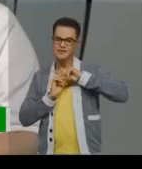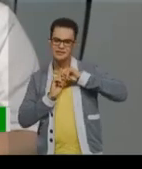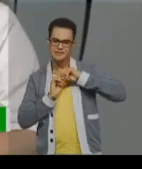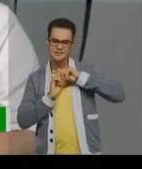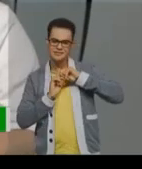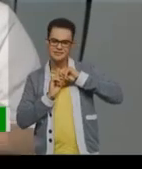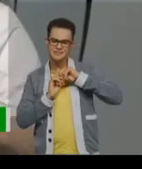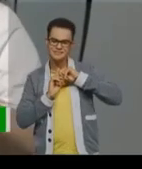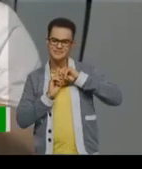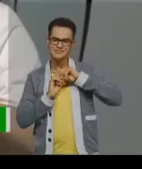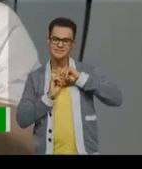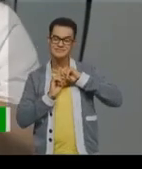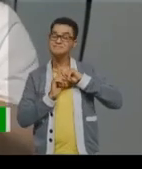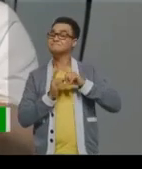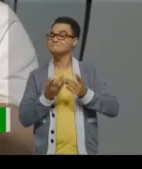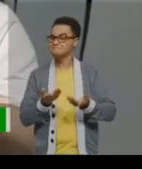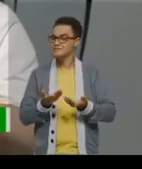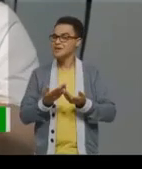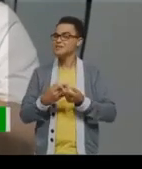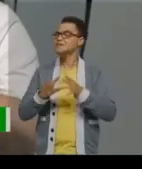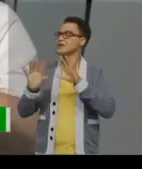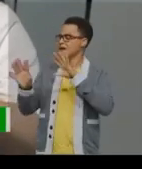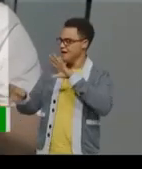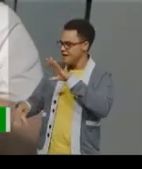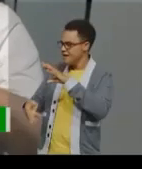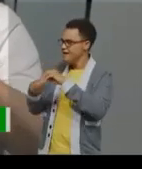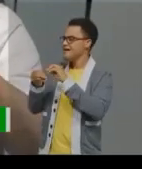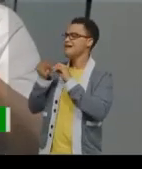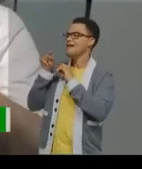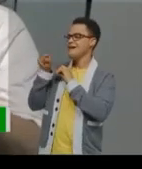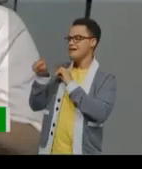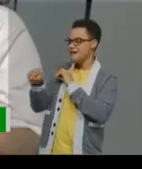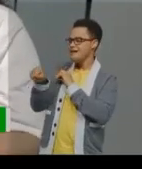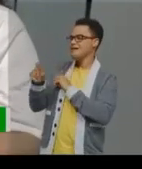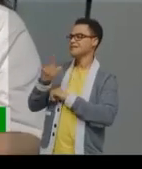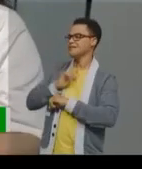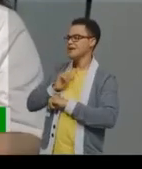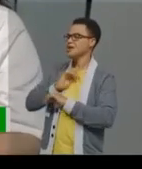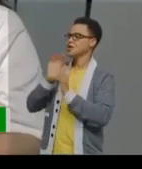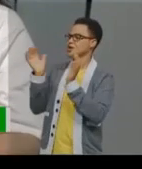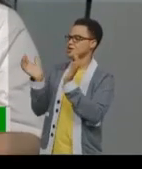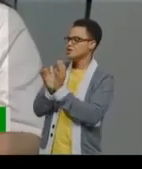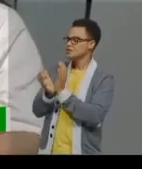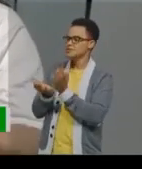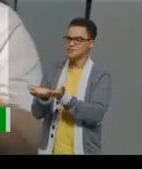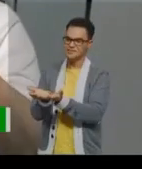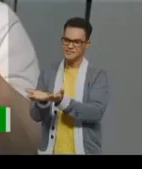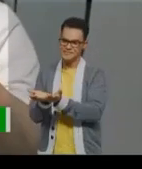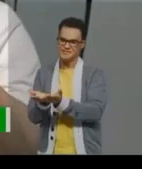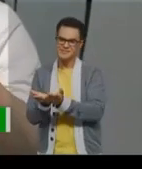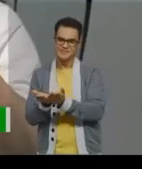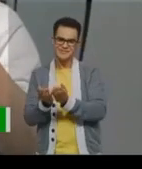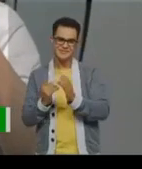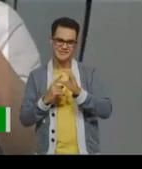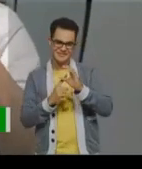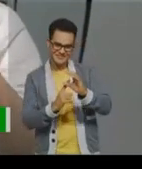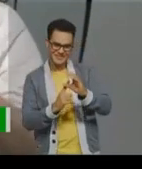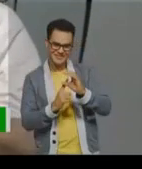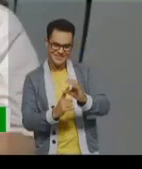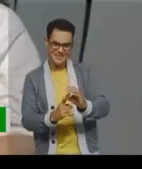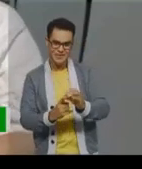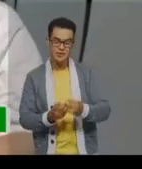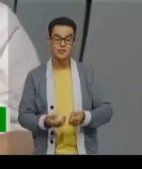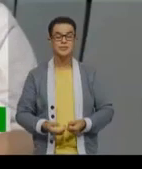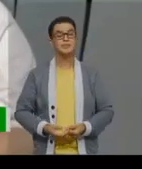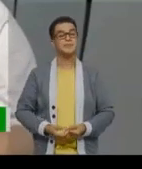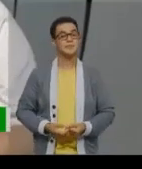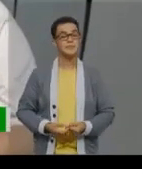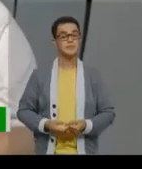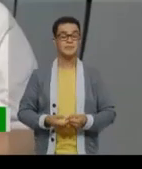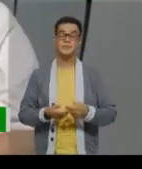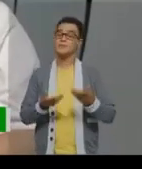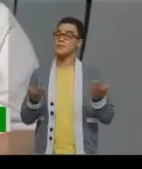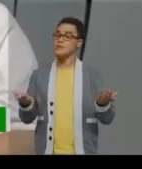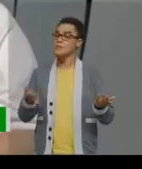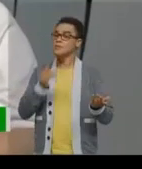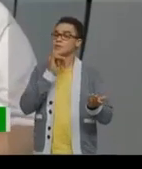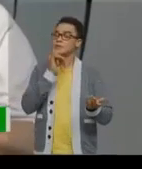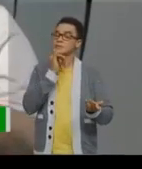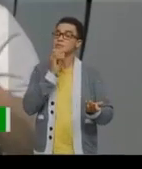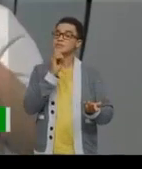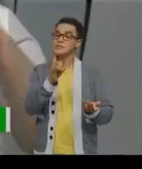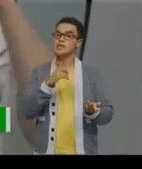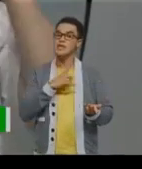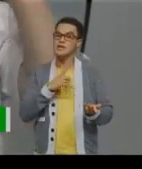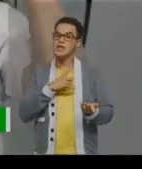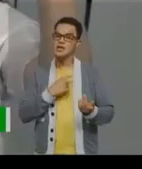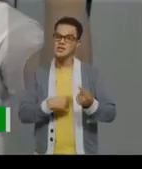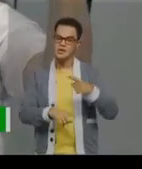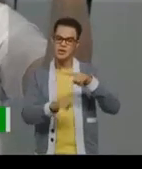pescoço. Você vai pensar que essa pessoa é de algum grupo cristão. Se é uma cruz que tem a imagem do Cristo ali,